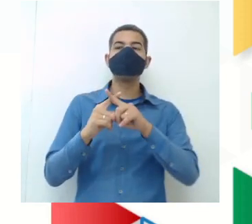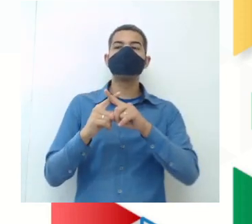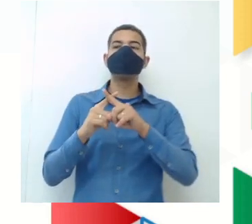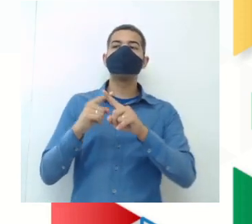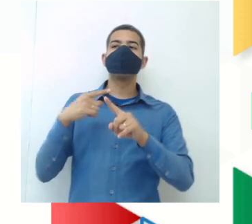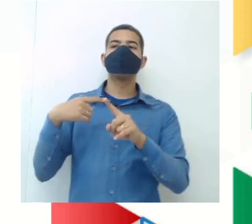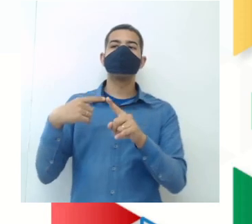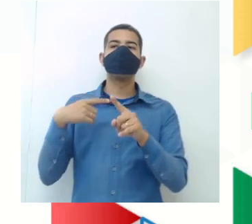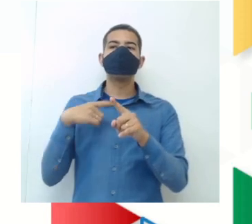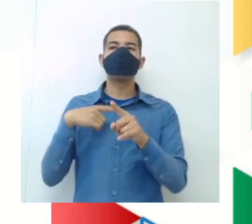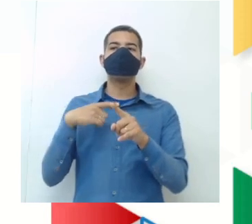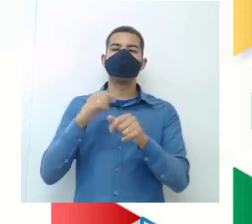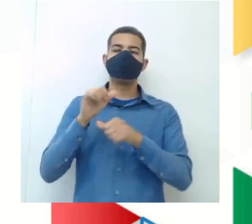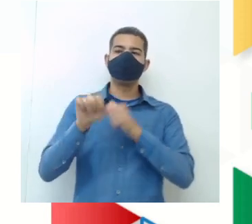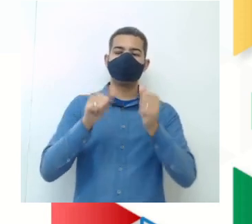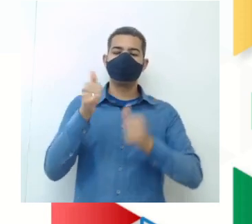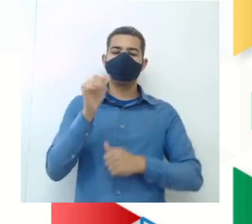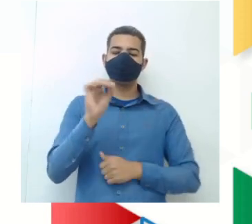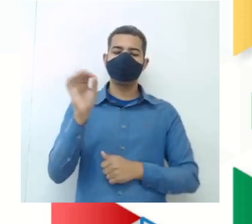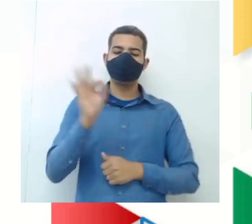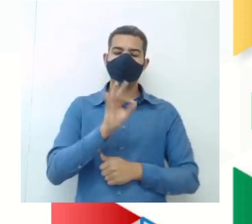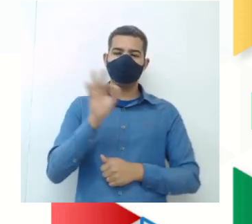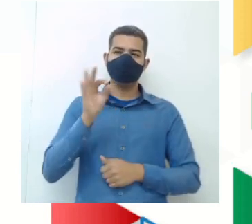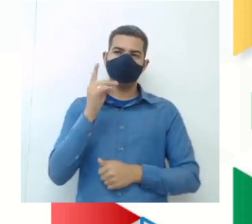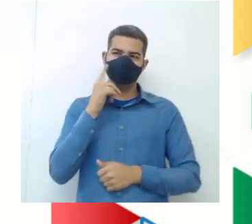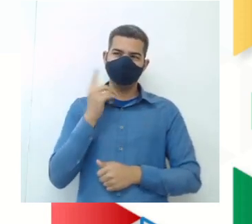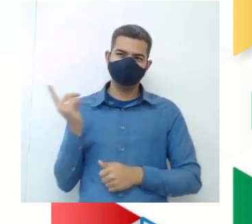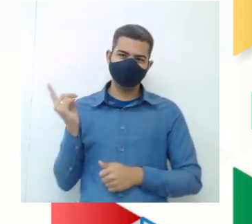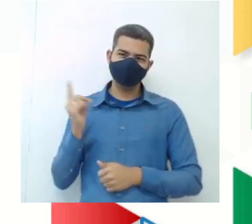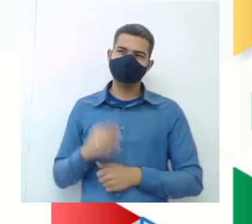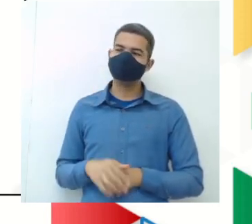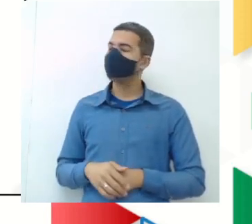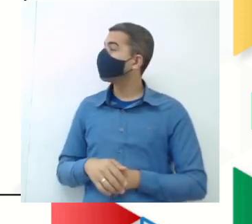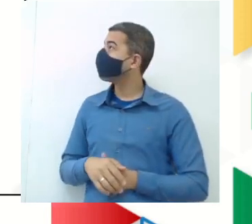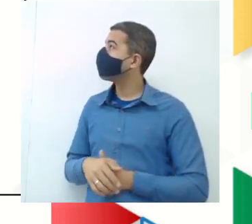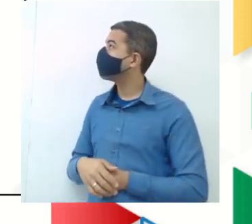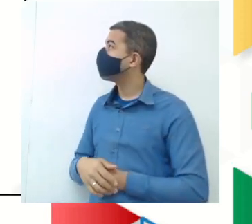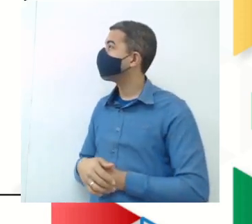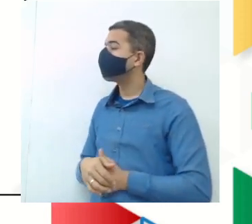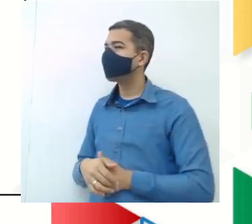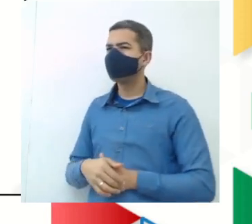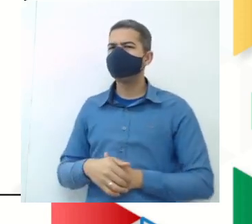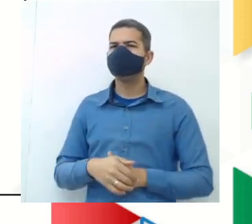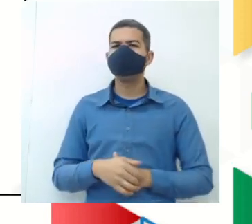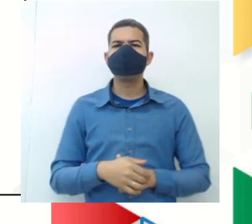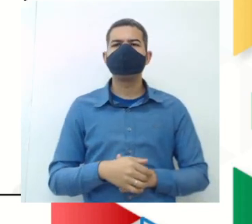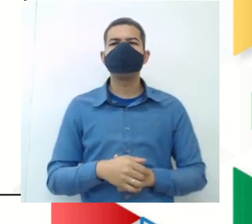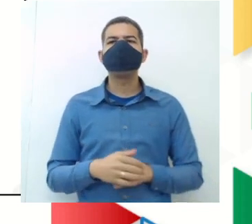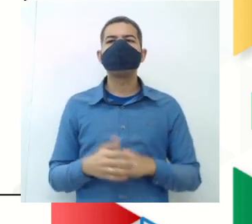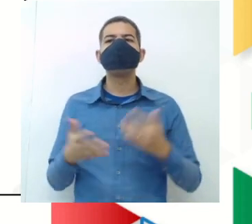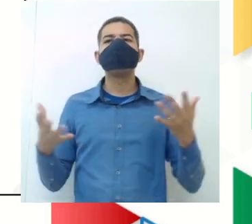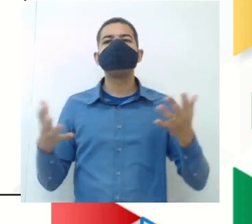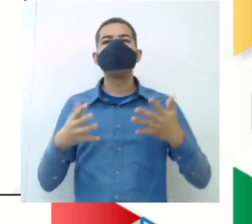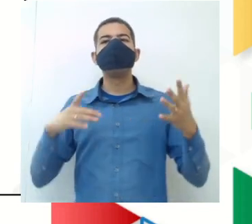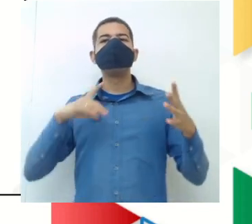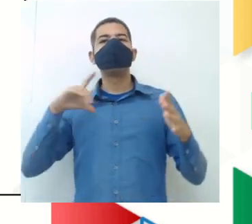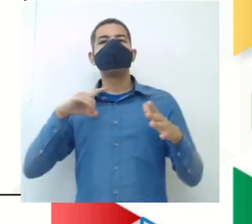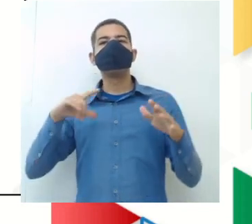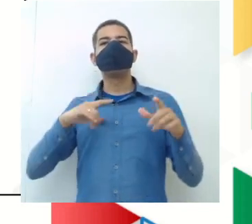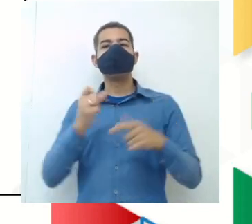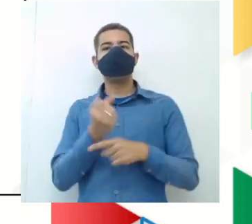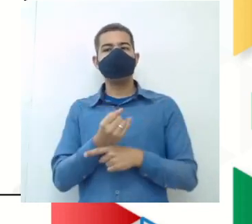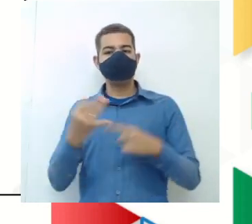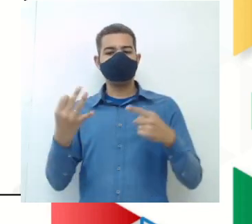porcentagem. Esse é o símbolo, 10%. Tá bom? Bom, agora a gente vai falar da fração